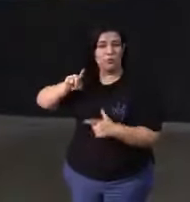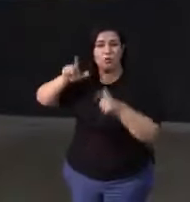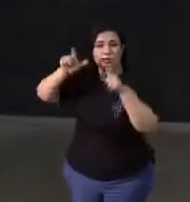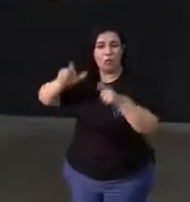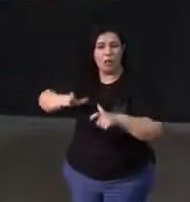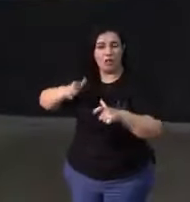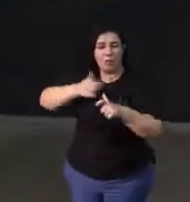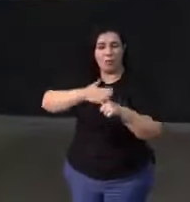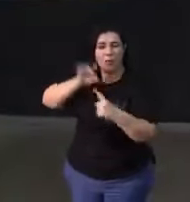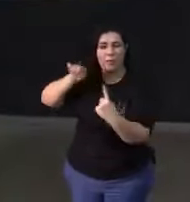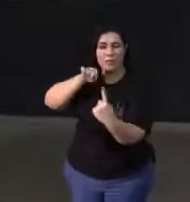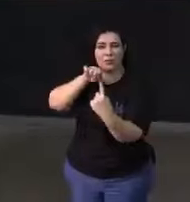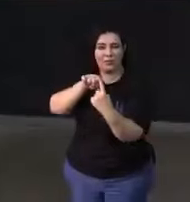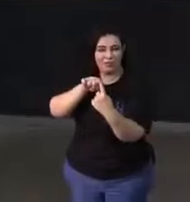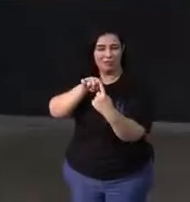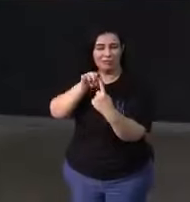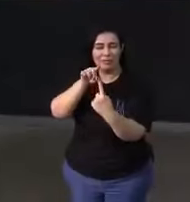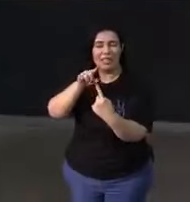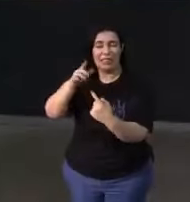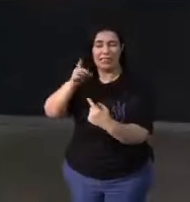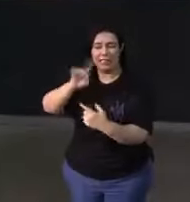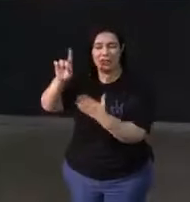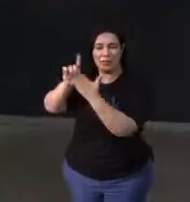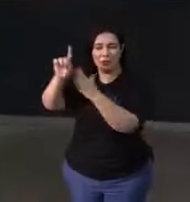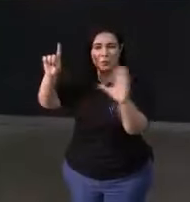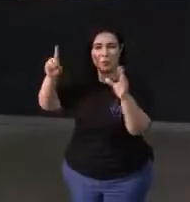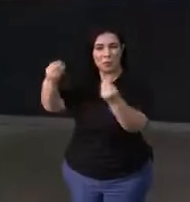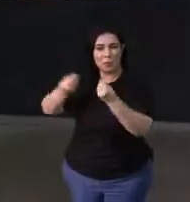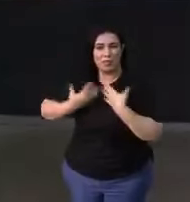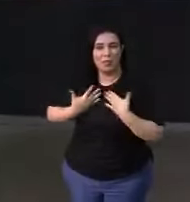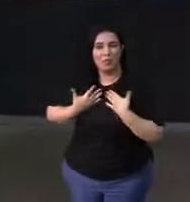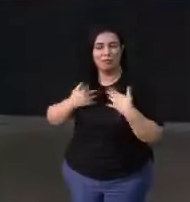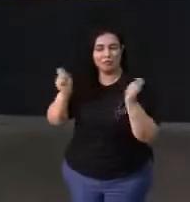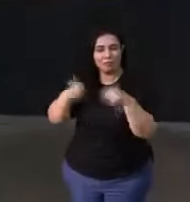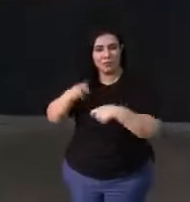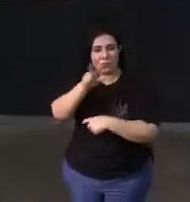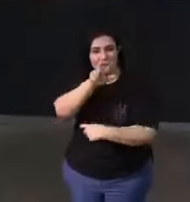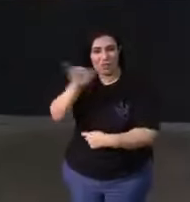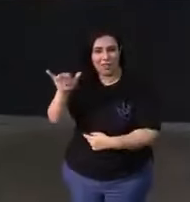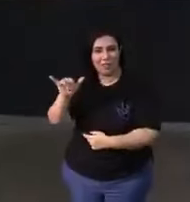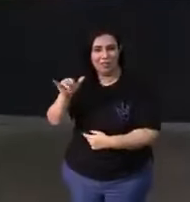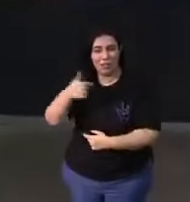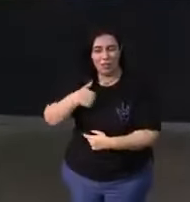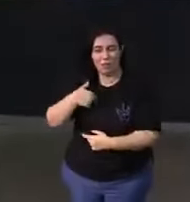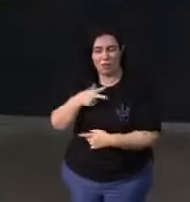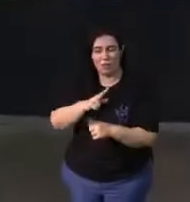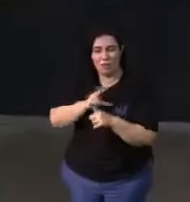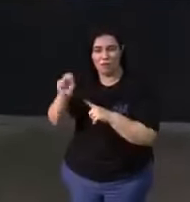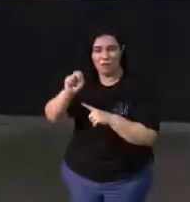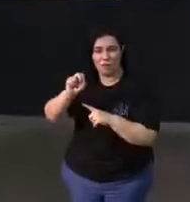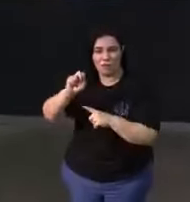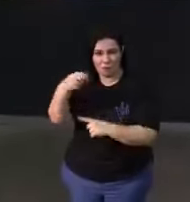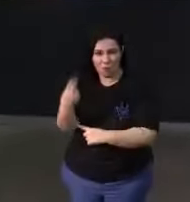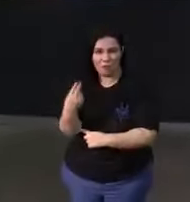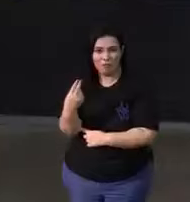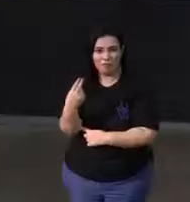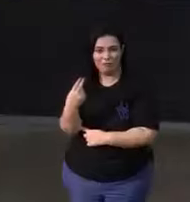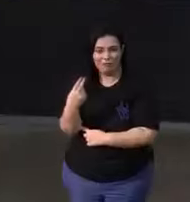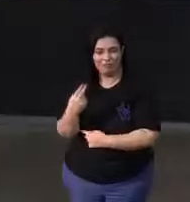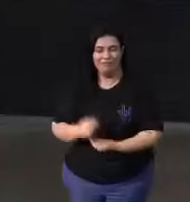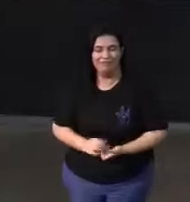do meu propósito. Deus prometeu, Deus vai cumprir. Diga, eu vou vencer. Eu vou